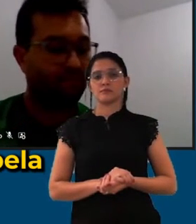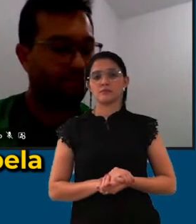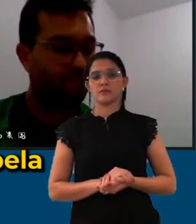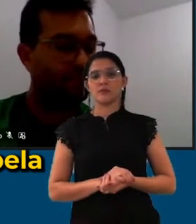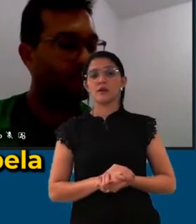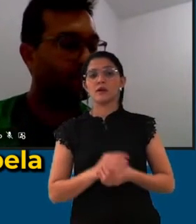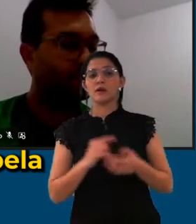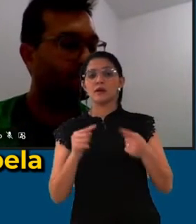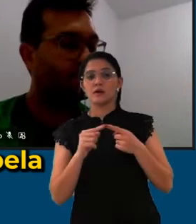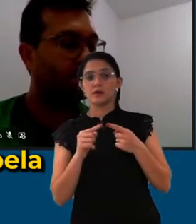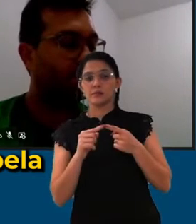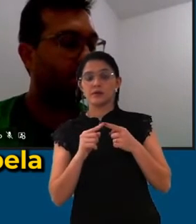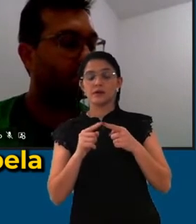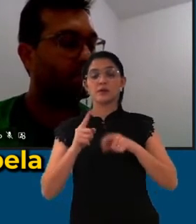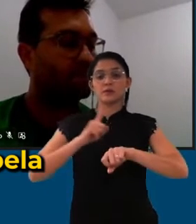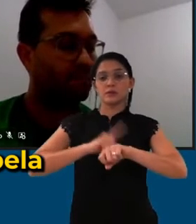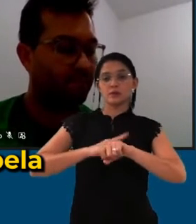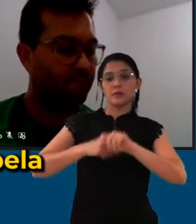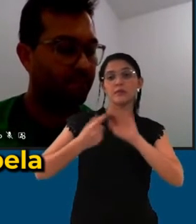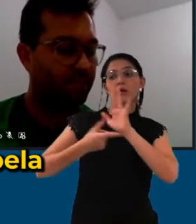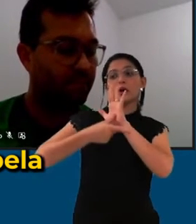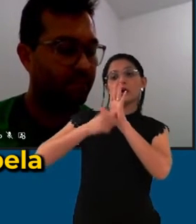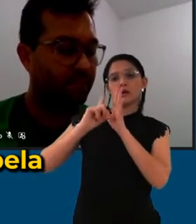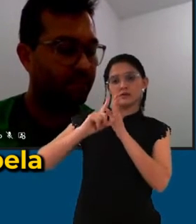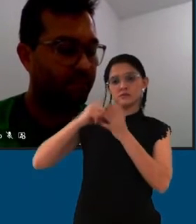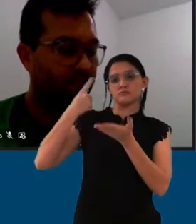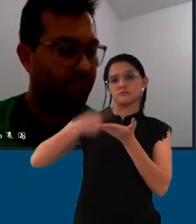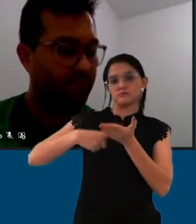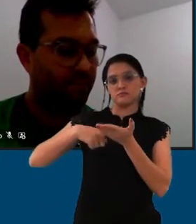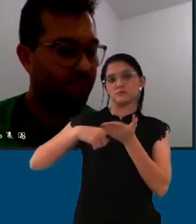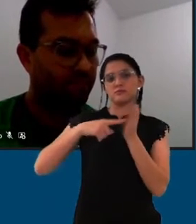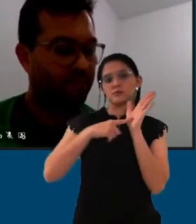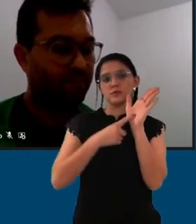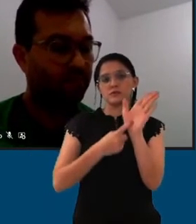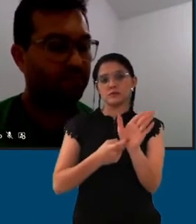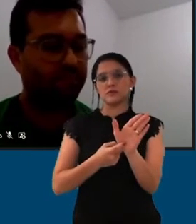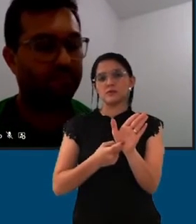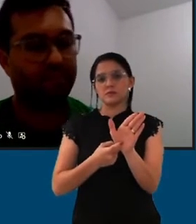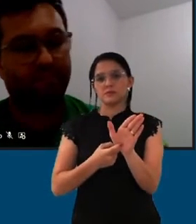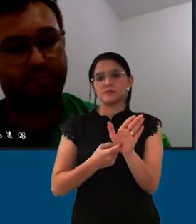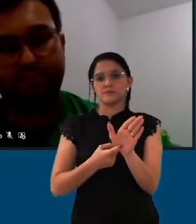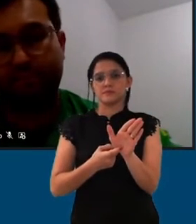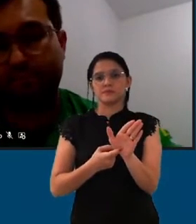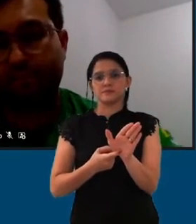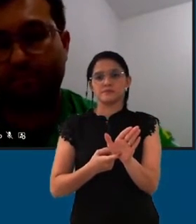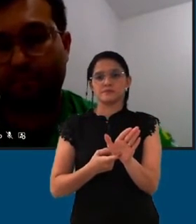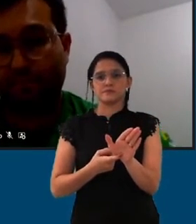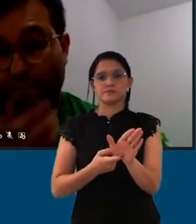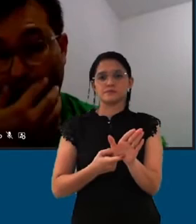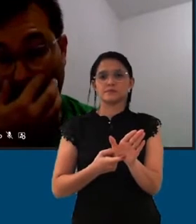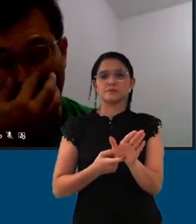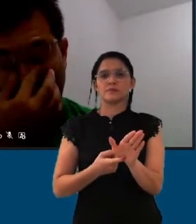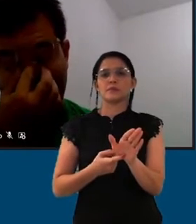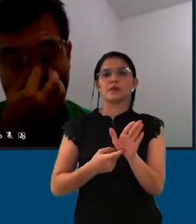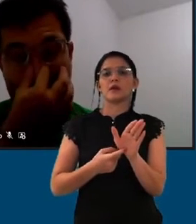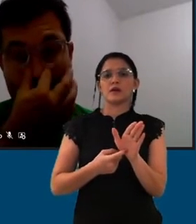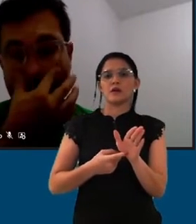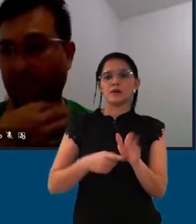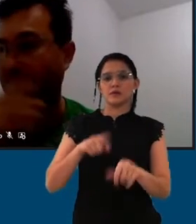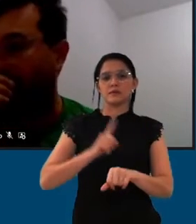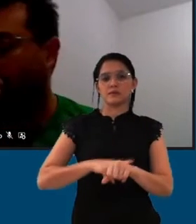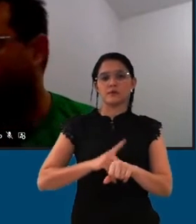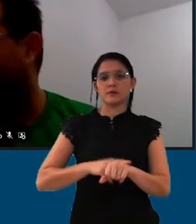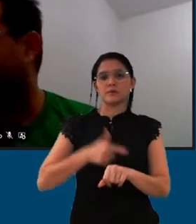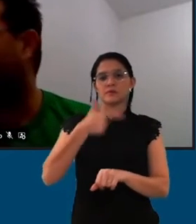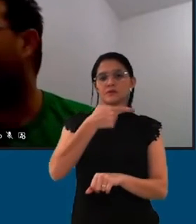aos PRADs anteriormente apresentados pela empresa. É isso, né, doutora? Acho que é o 120 e 150, né? Se não me